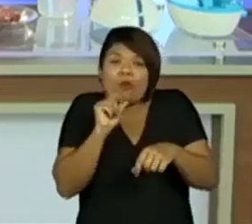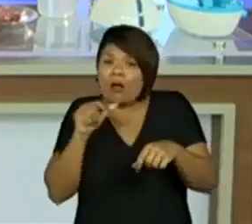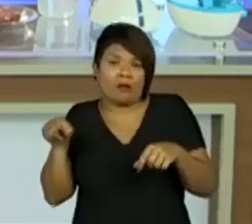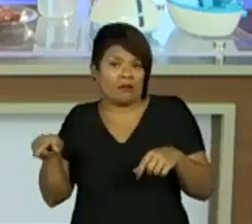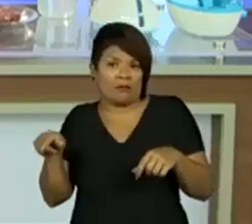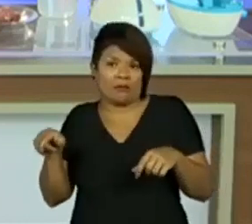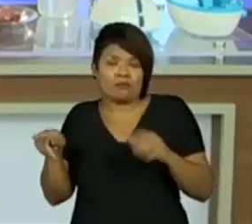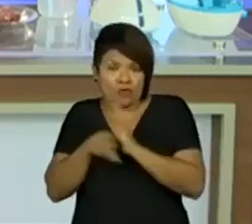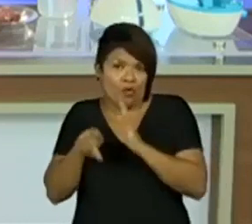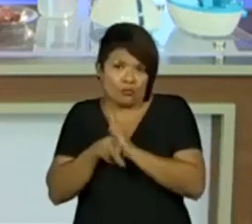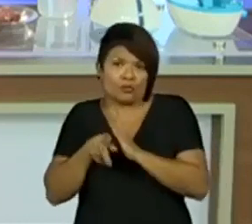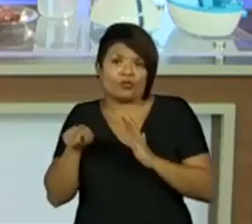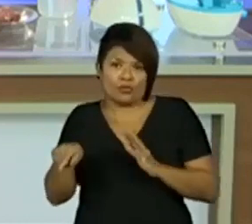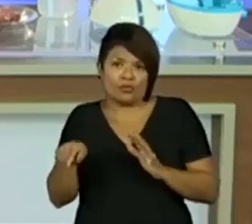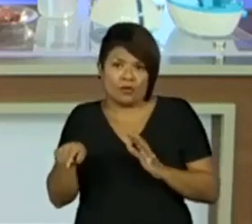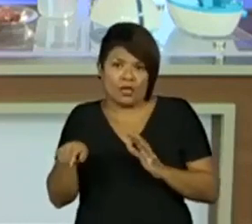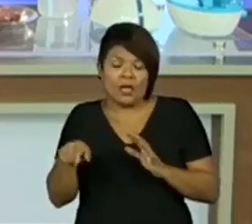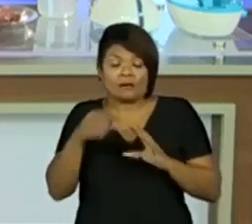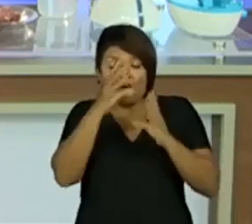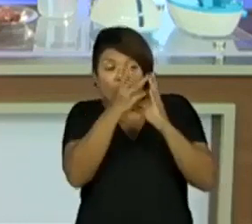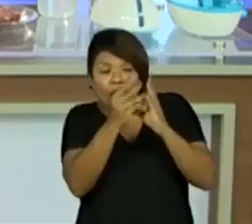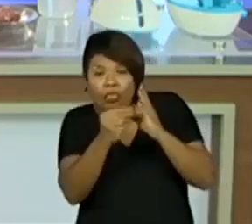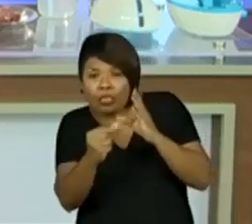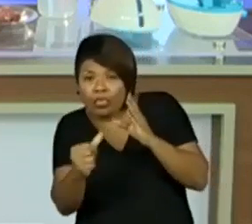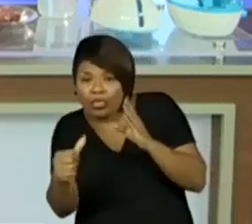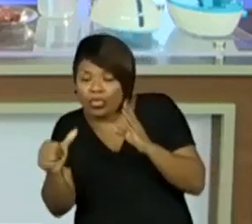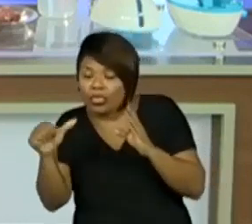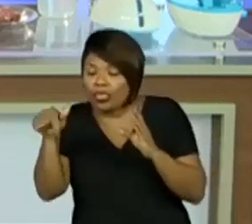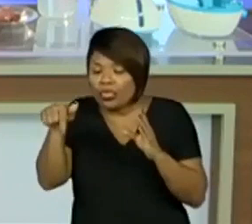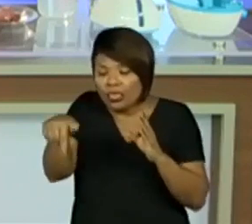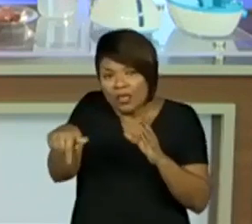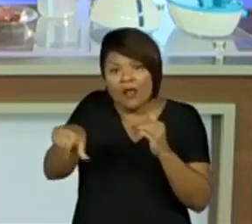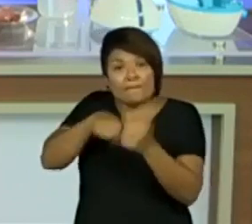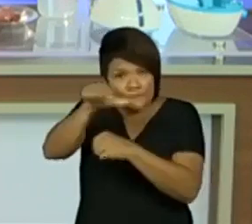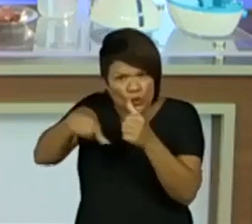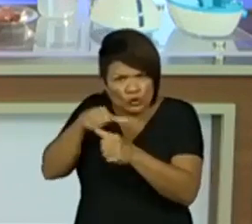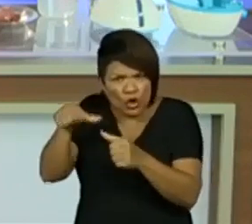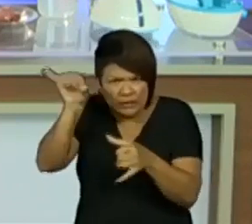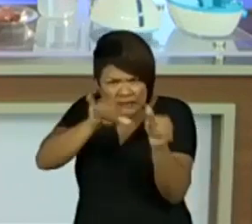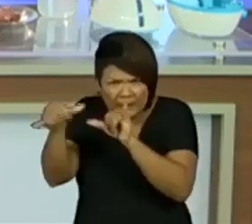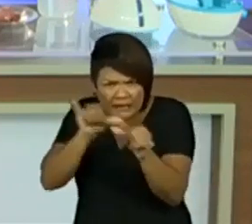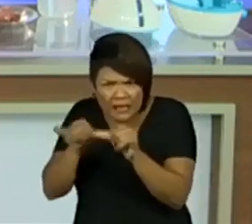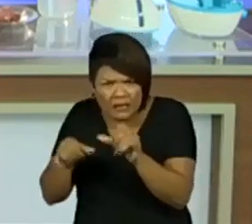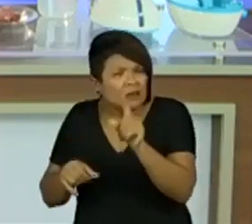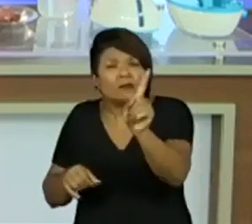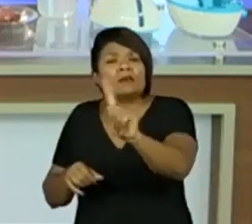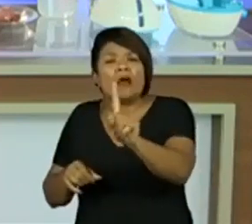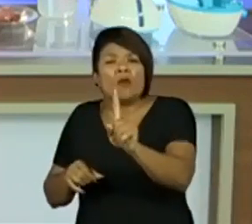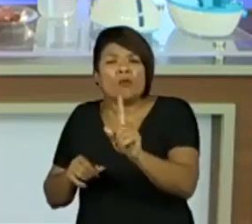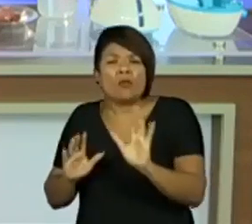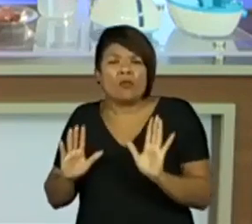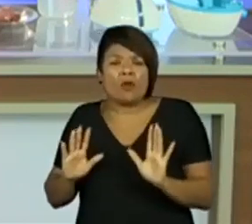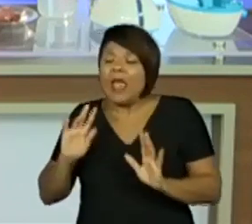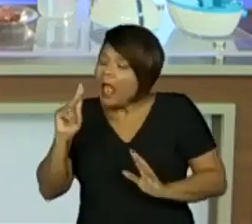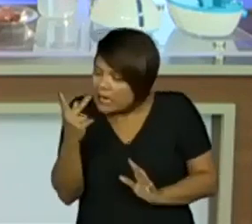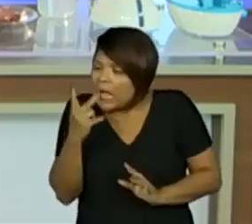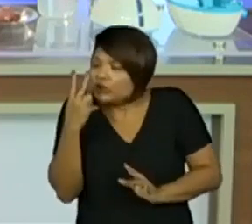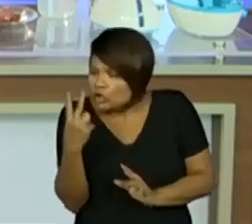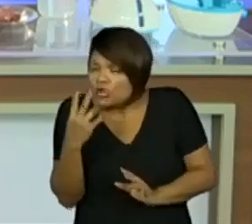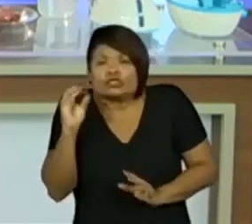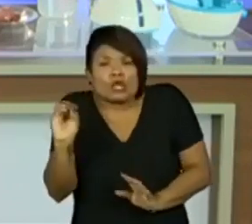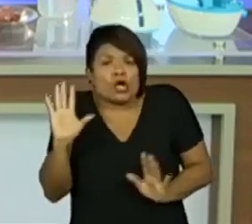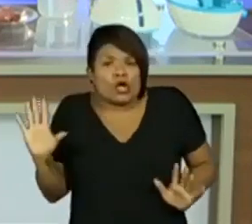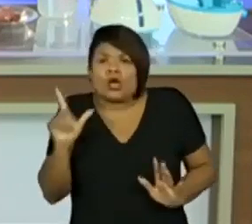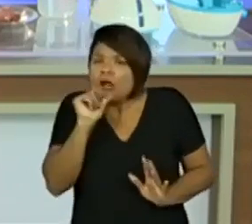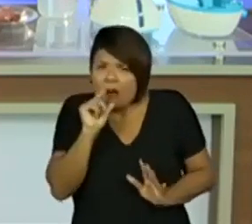líquido não cria outra substância. Trata-se de água que pode voltar a ser gelo.